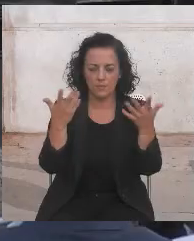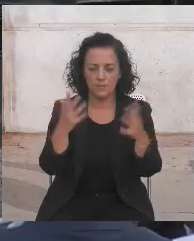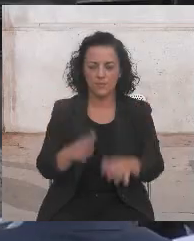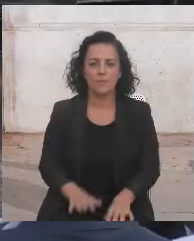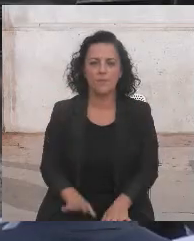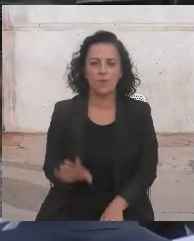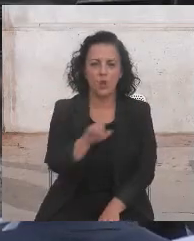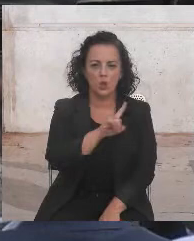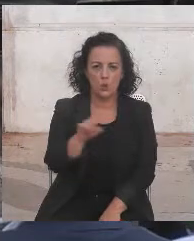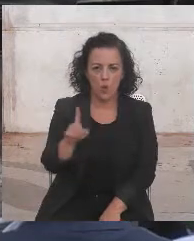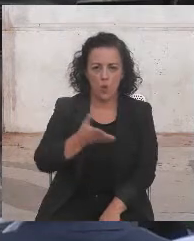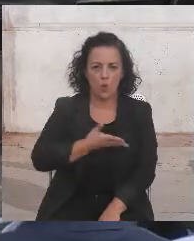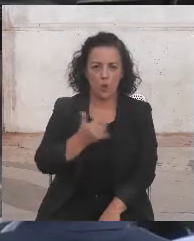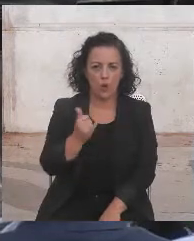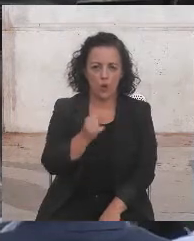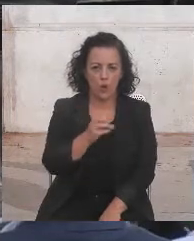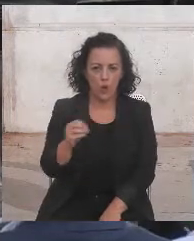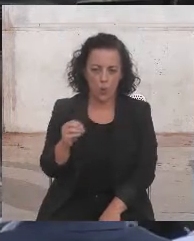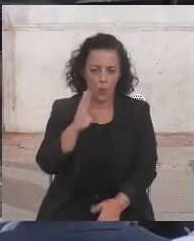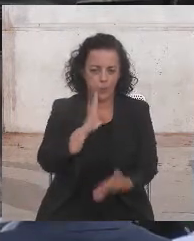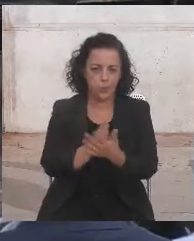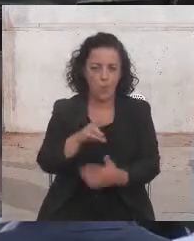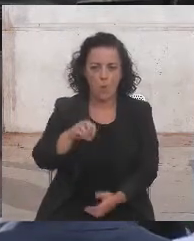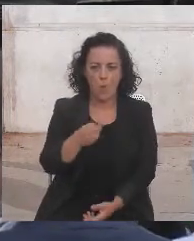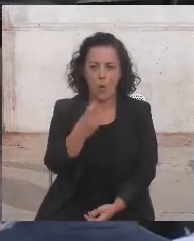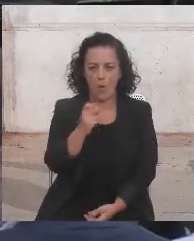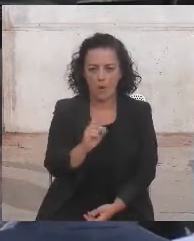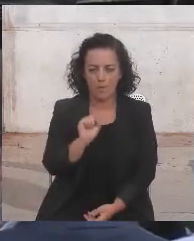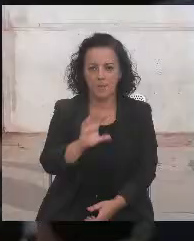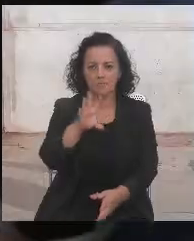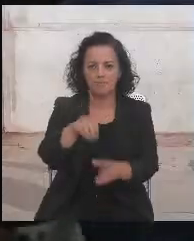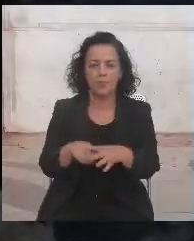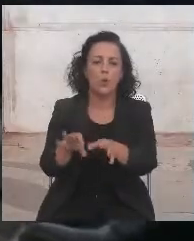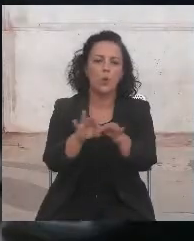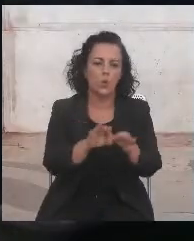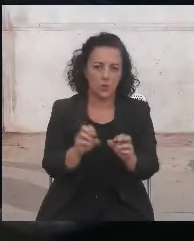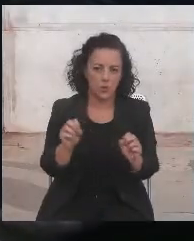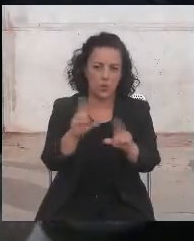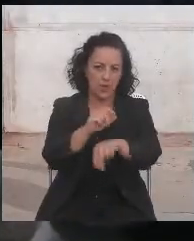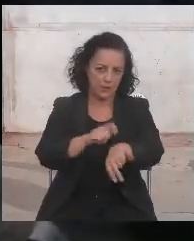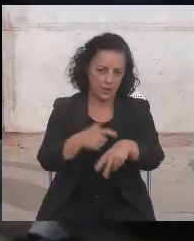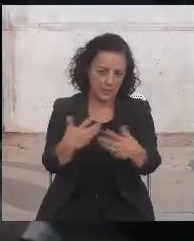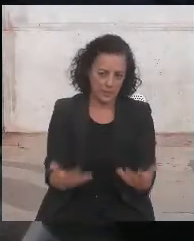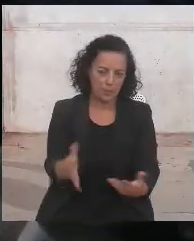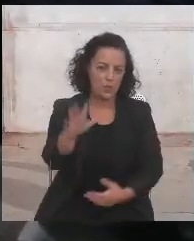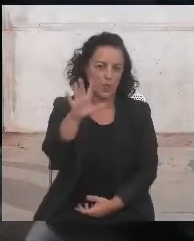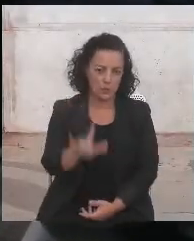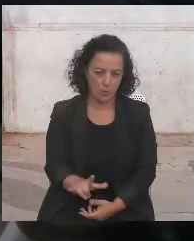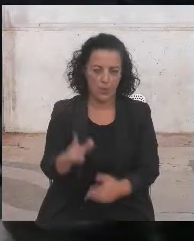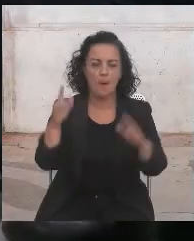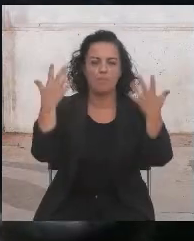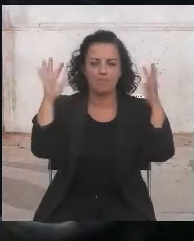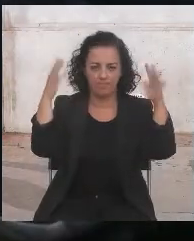João Diogo Santos Moura, Coligação Novos Tempos Lisboa.